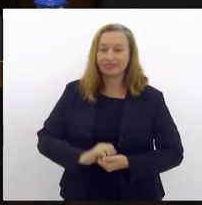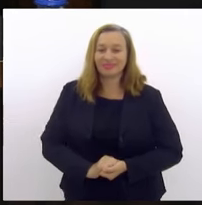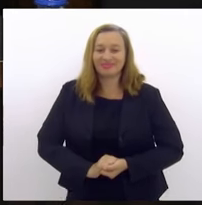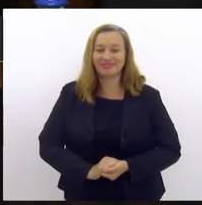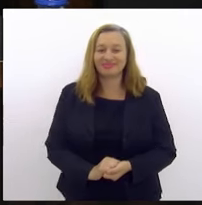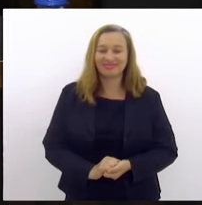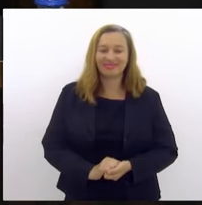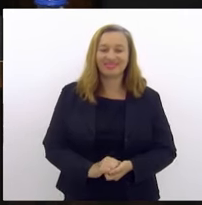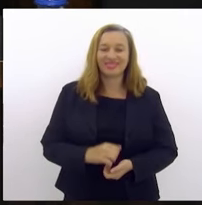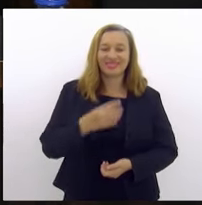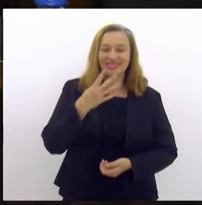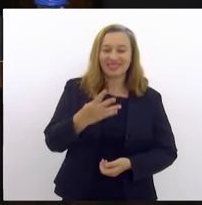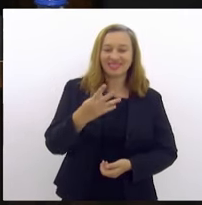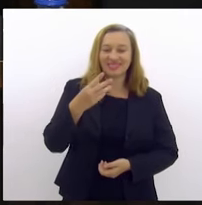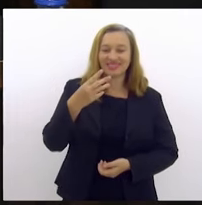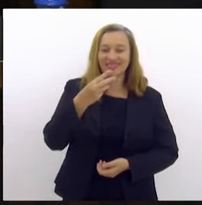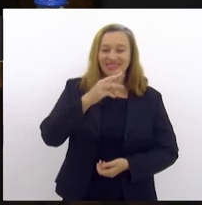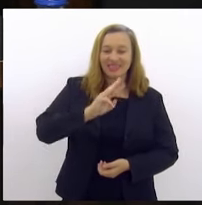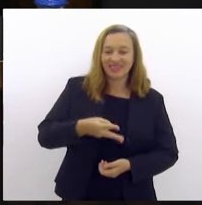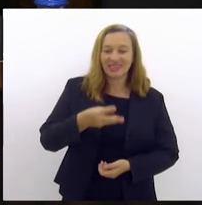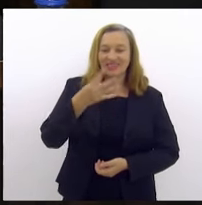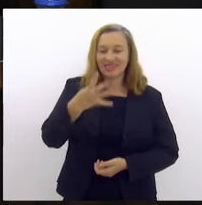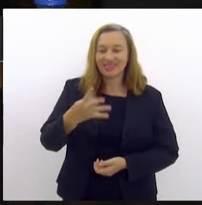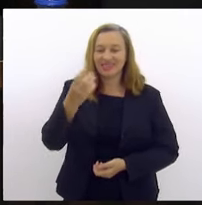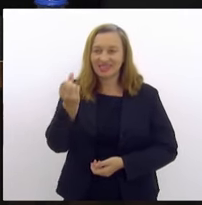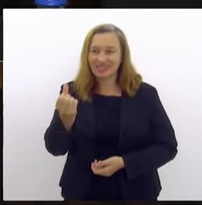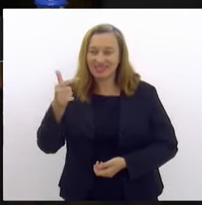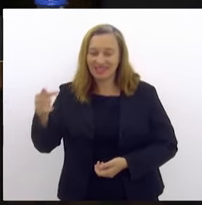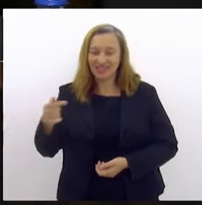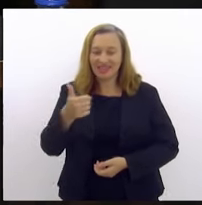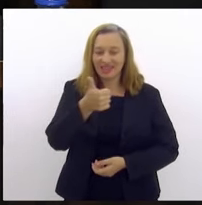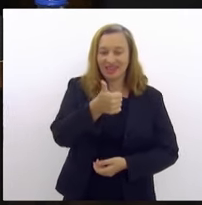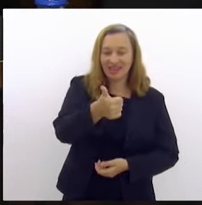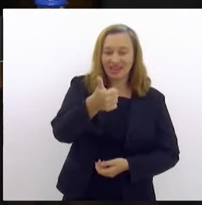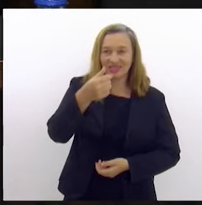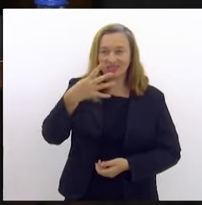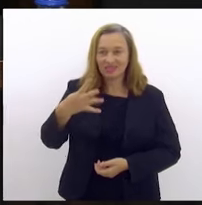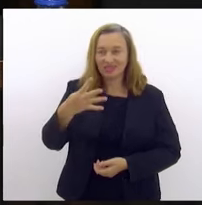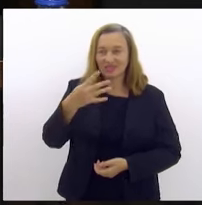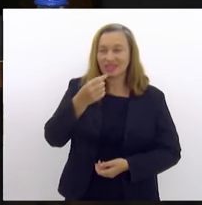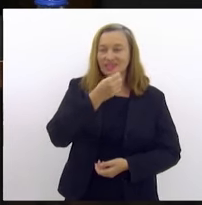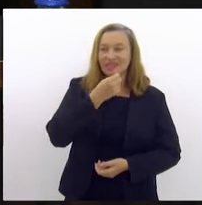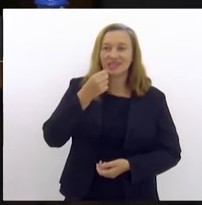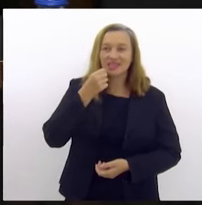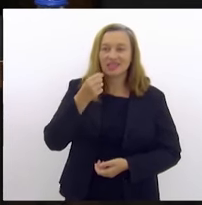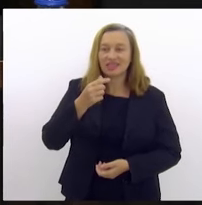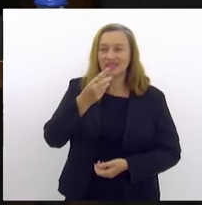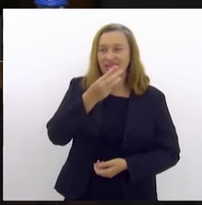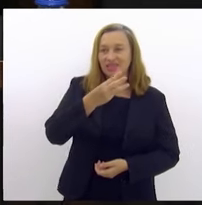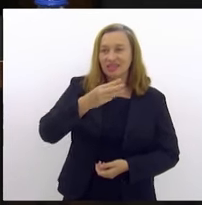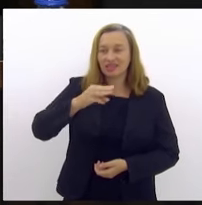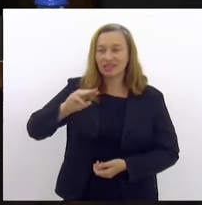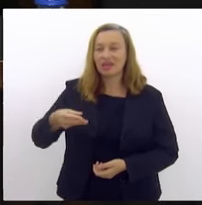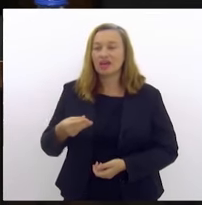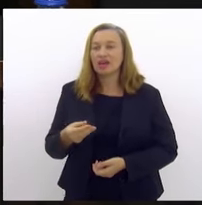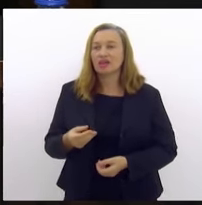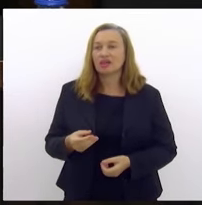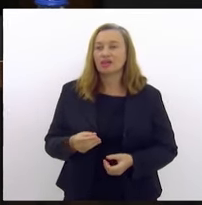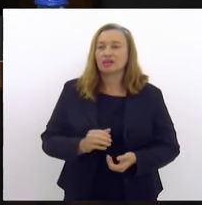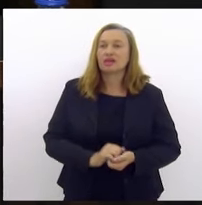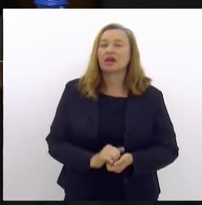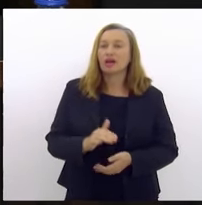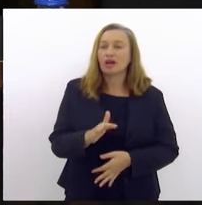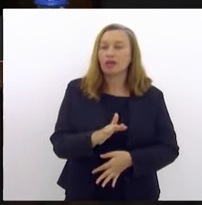lei 3.467, 14 de setembro de 2000, para criminalizar a degradação,